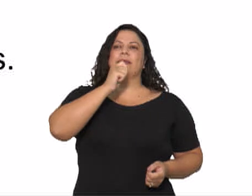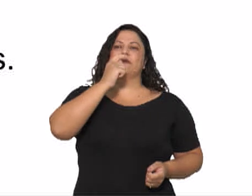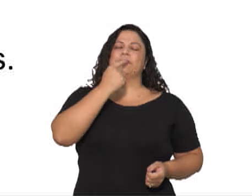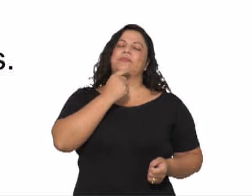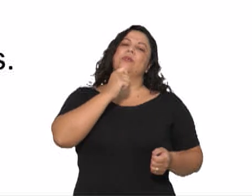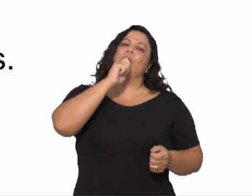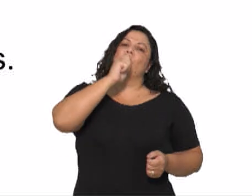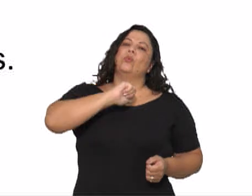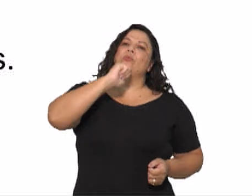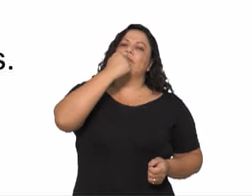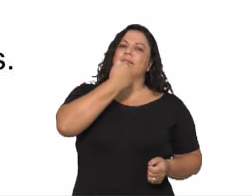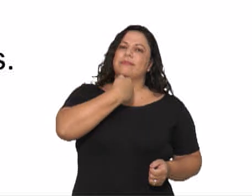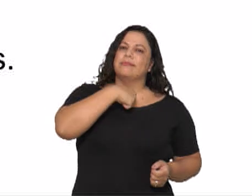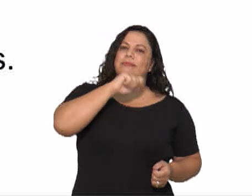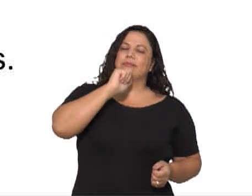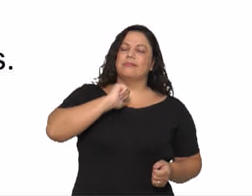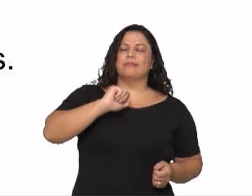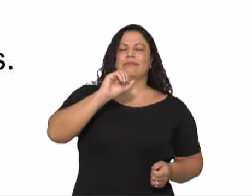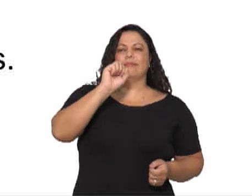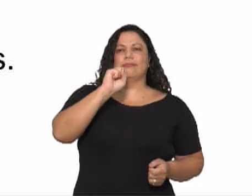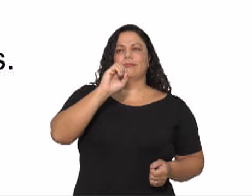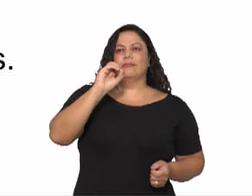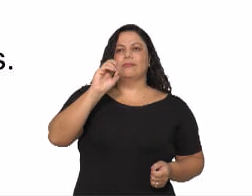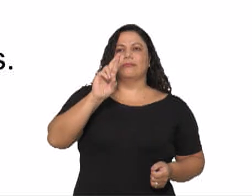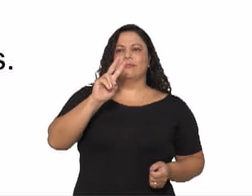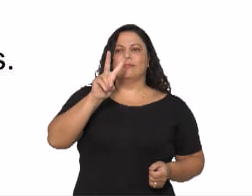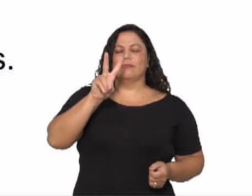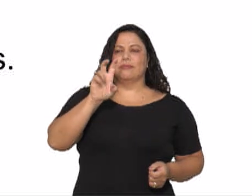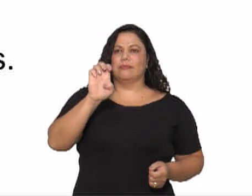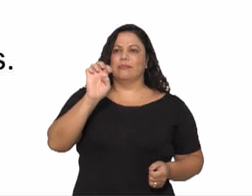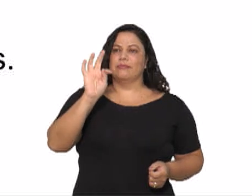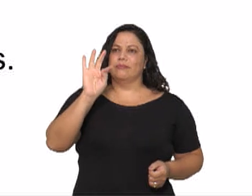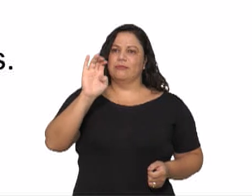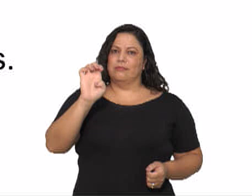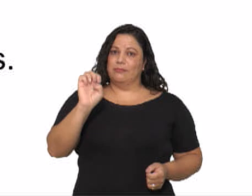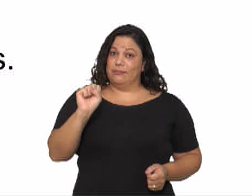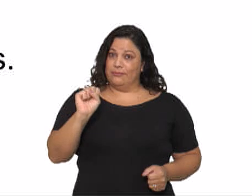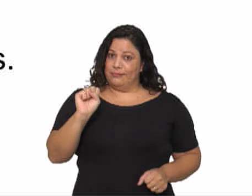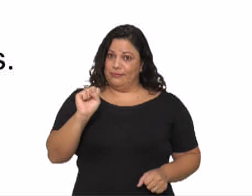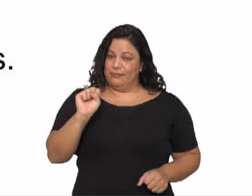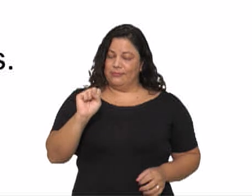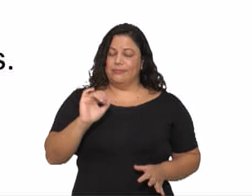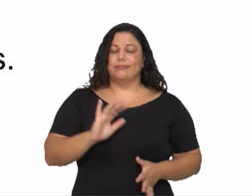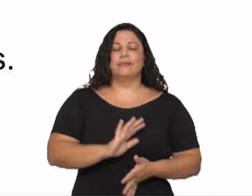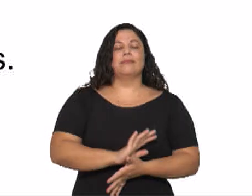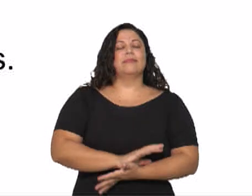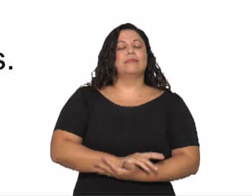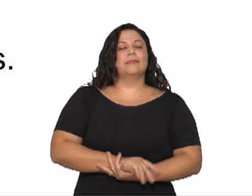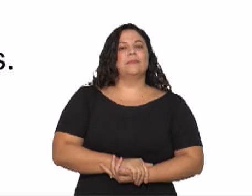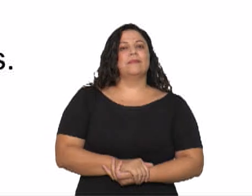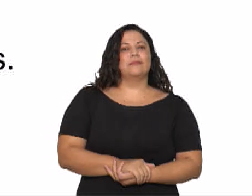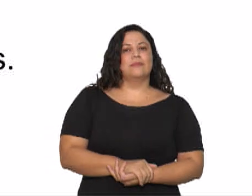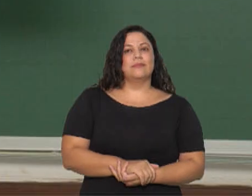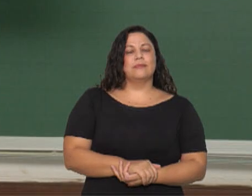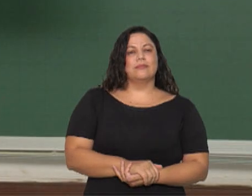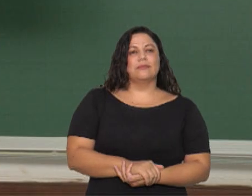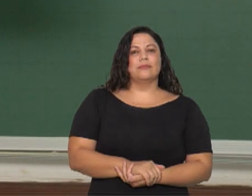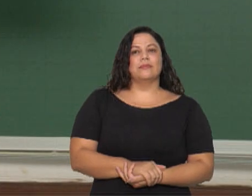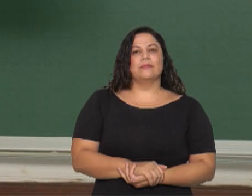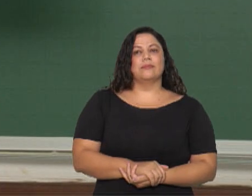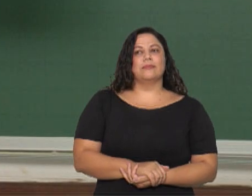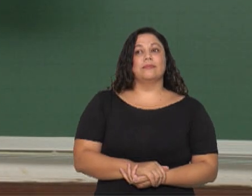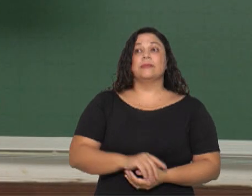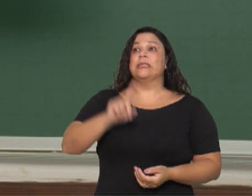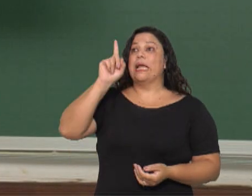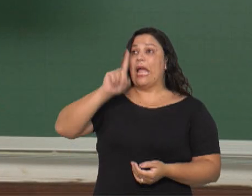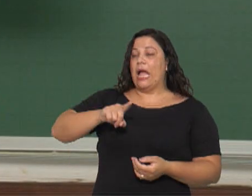menos problemas imaginários. Pero já tenho 85 anos e sei que me estou muriendo. É